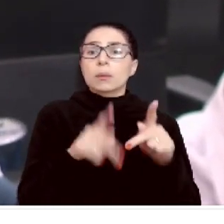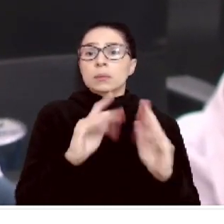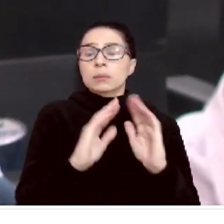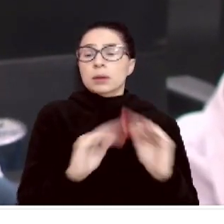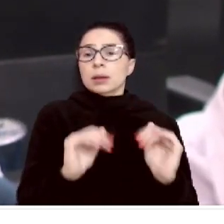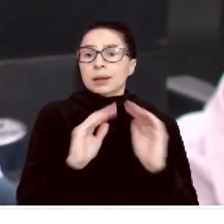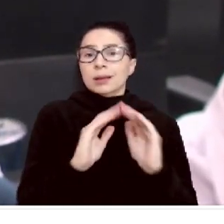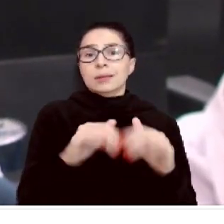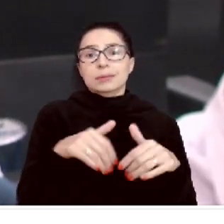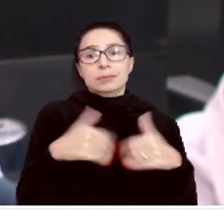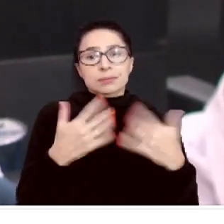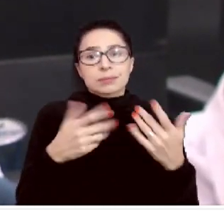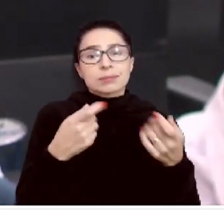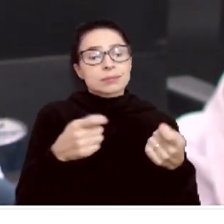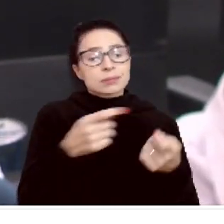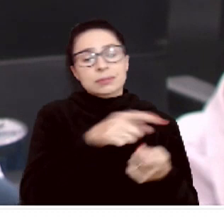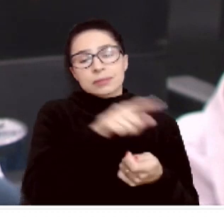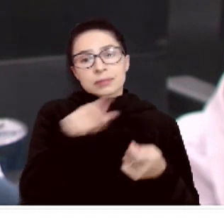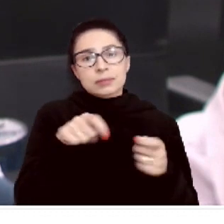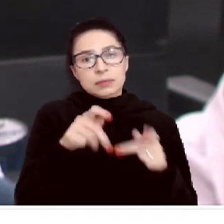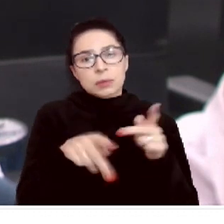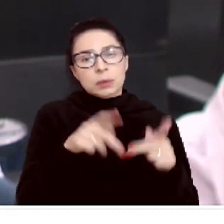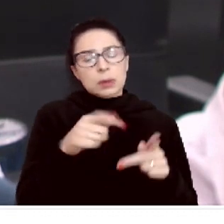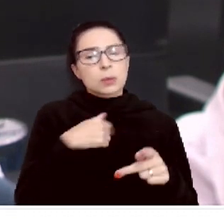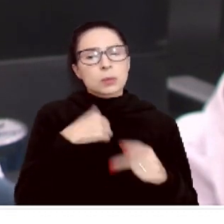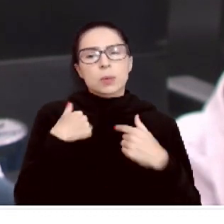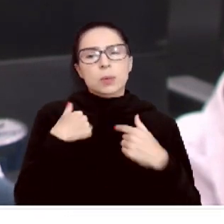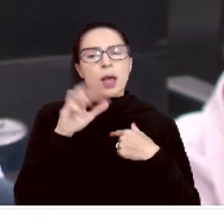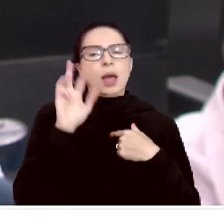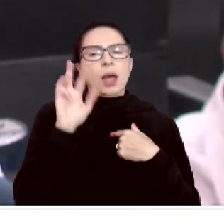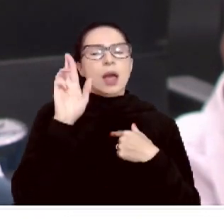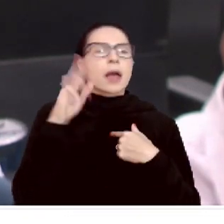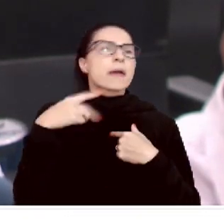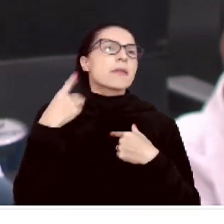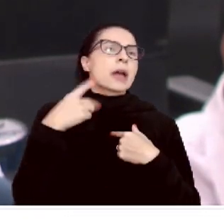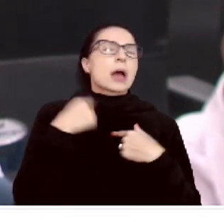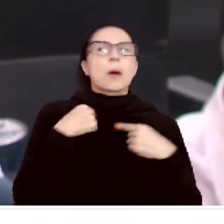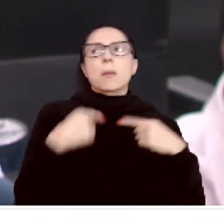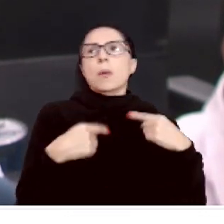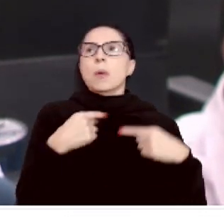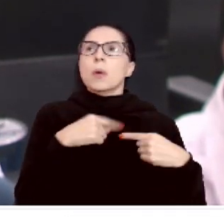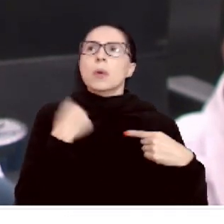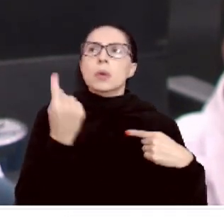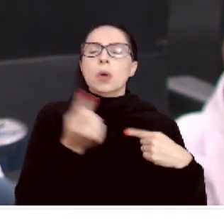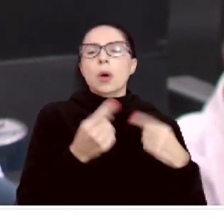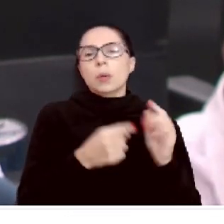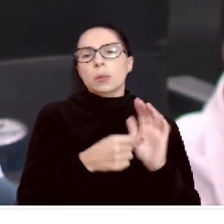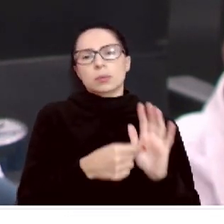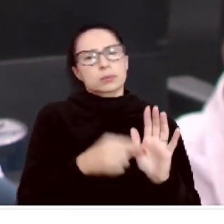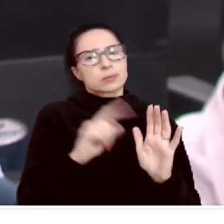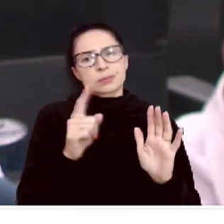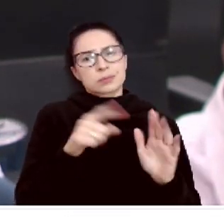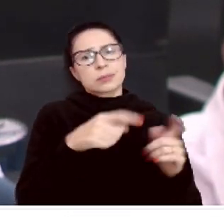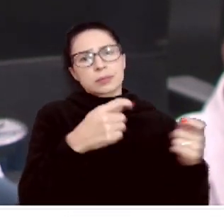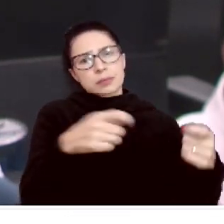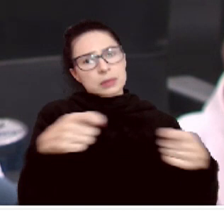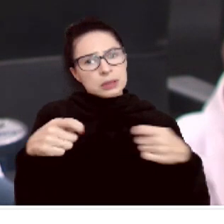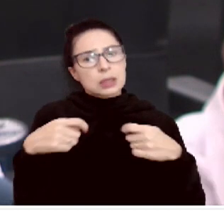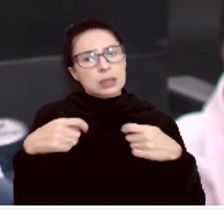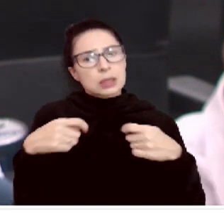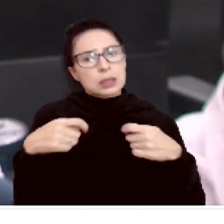necessidade da população. Não é do vereador, para ele querer fazer a política dele, para ele querer se colocar. É as necessidades da